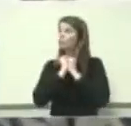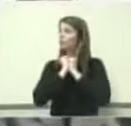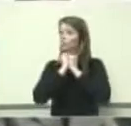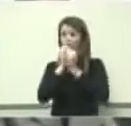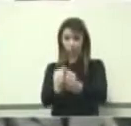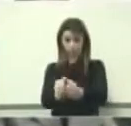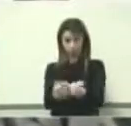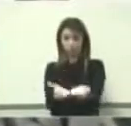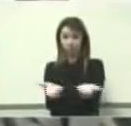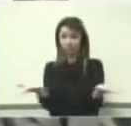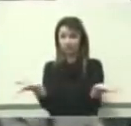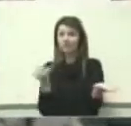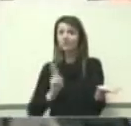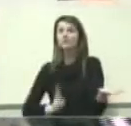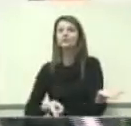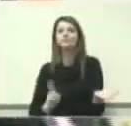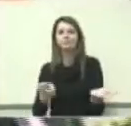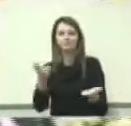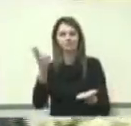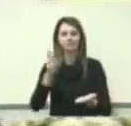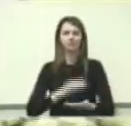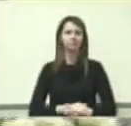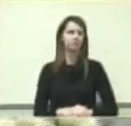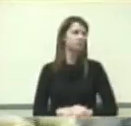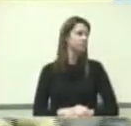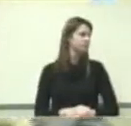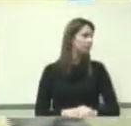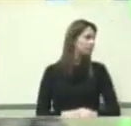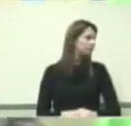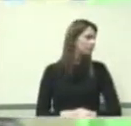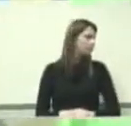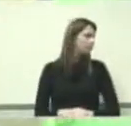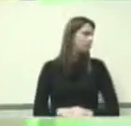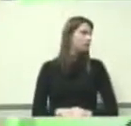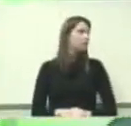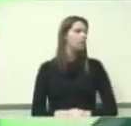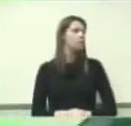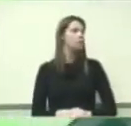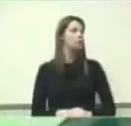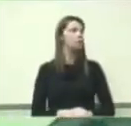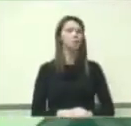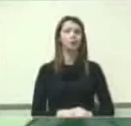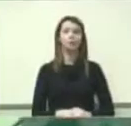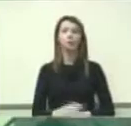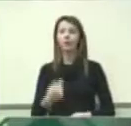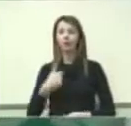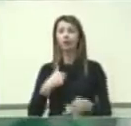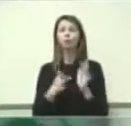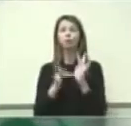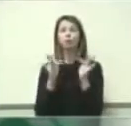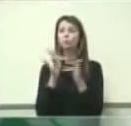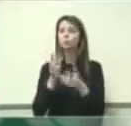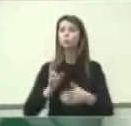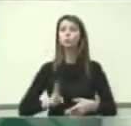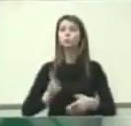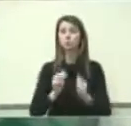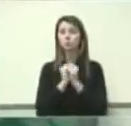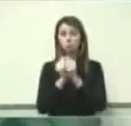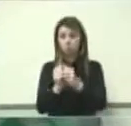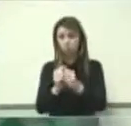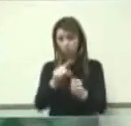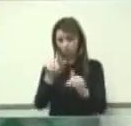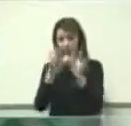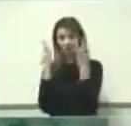que estou contigo Aleluia sou eu que estou contigo na crise familiar